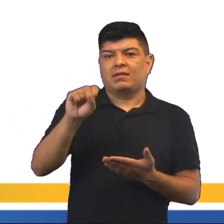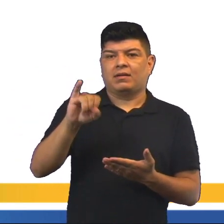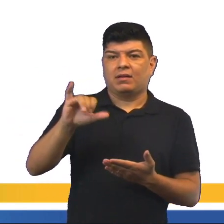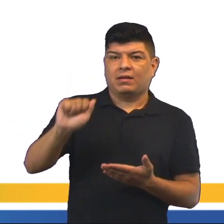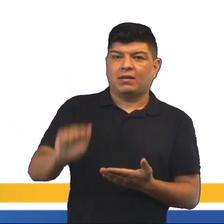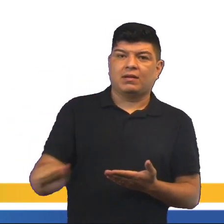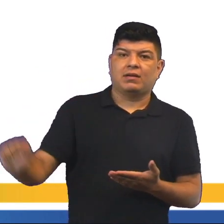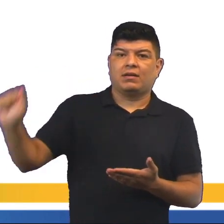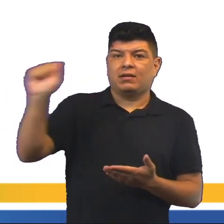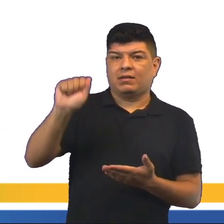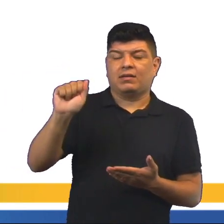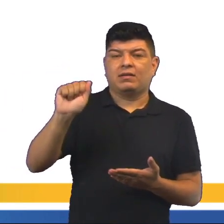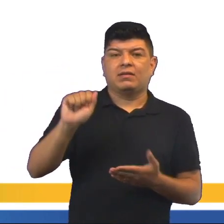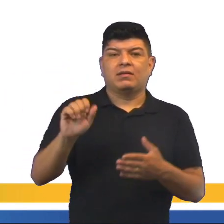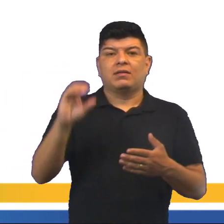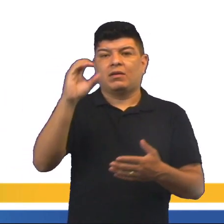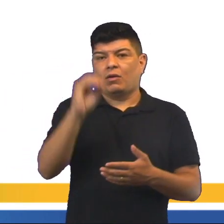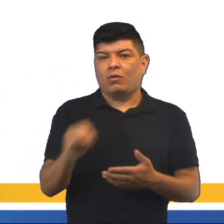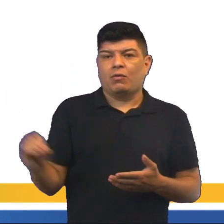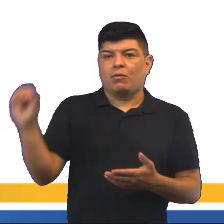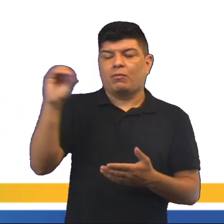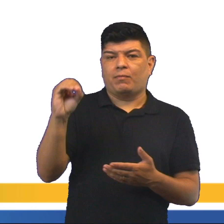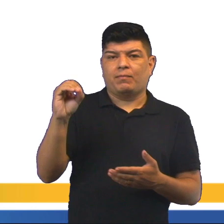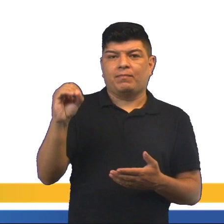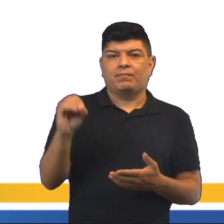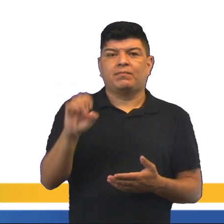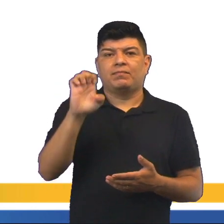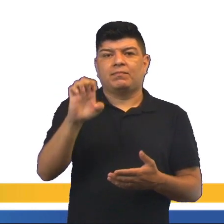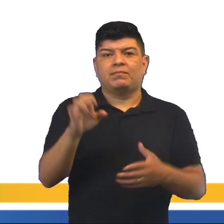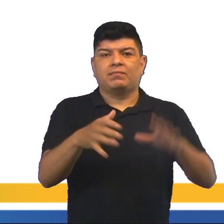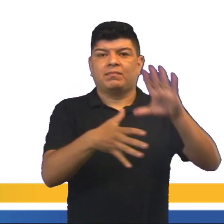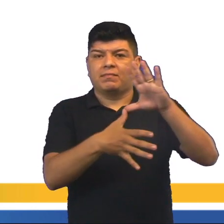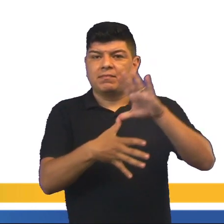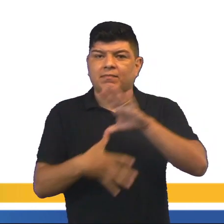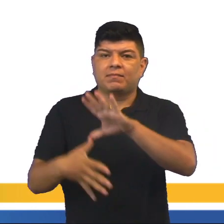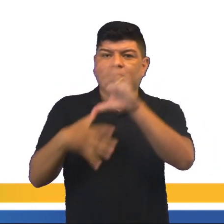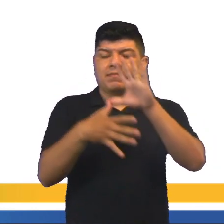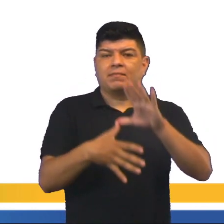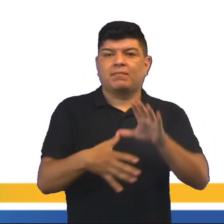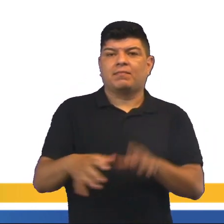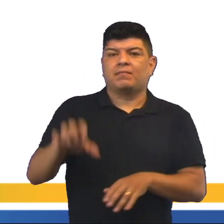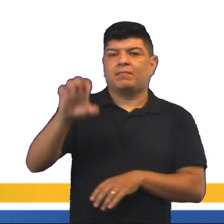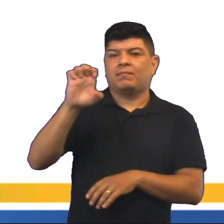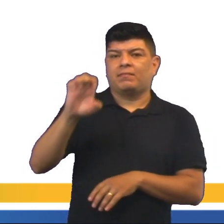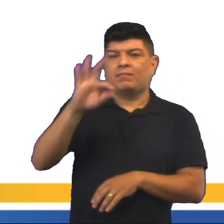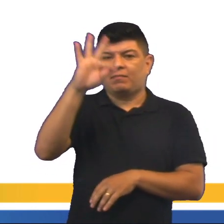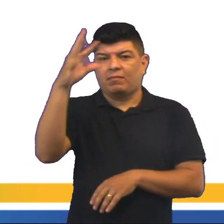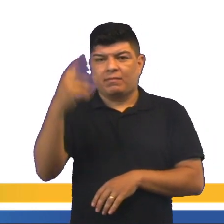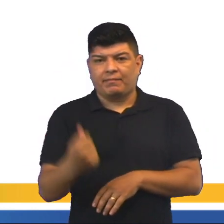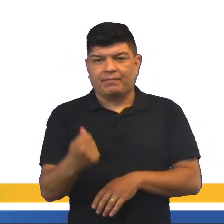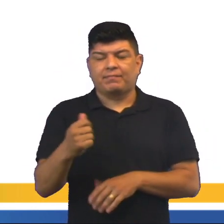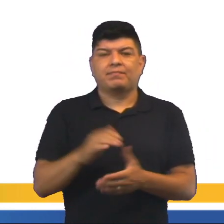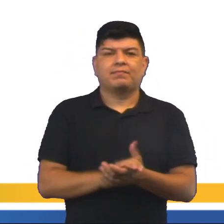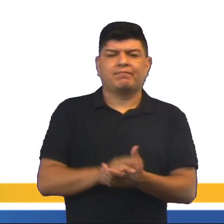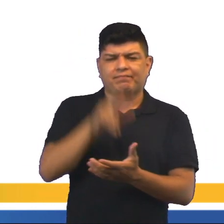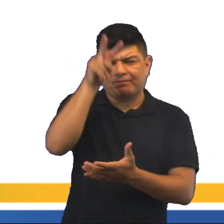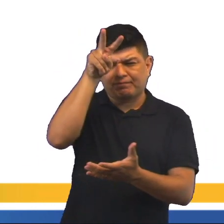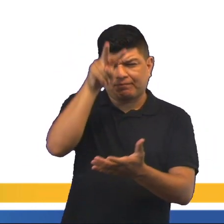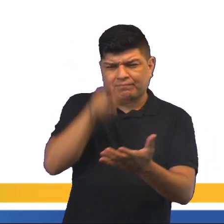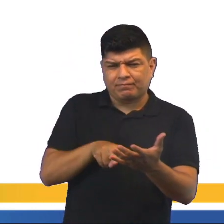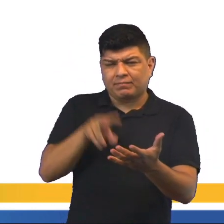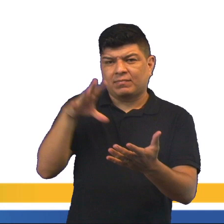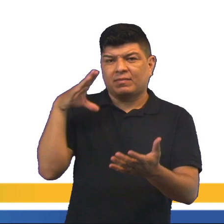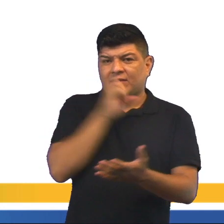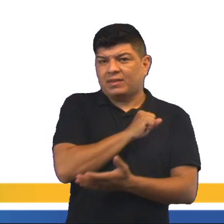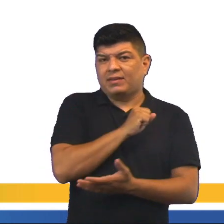asiático. C, Oceania. D, continente americano. E, continente africano. Passou aquela lida rápida